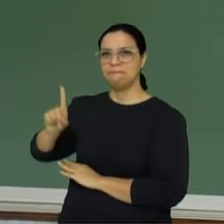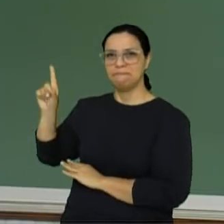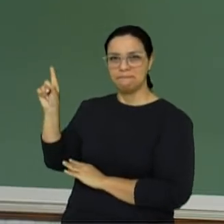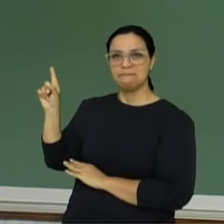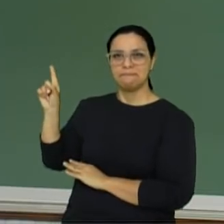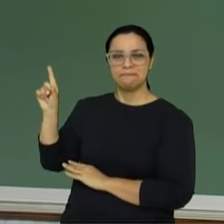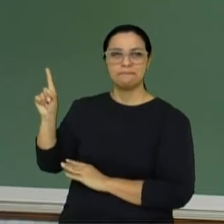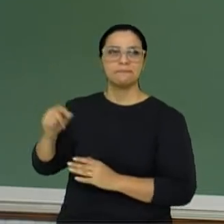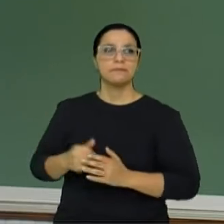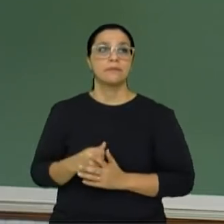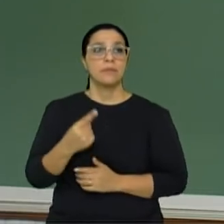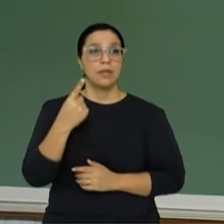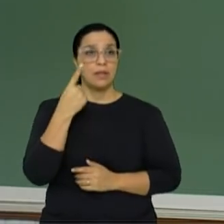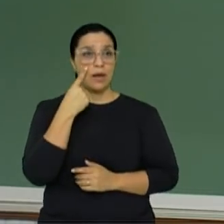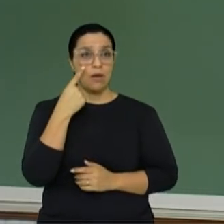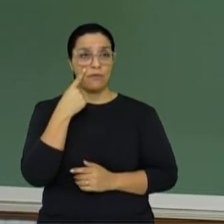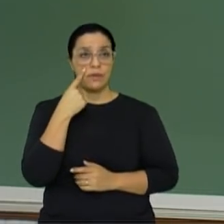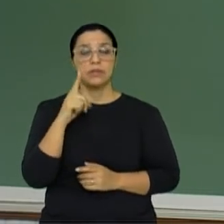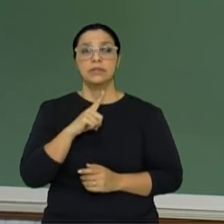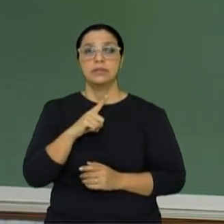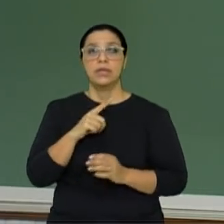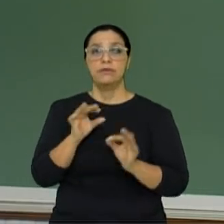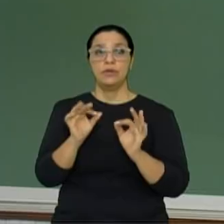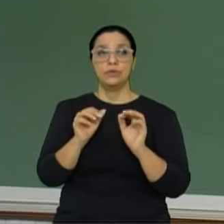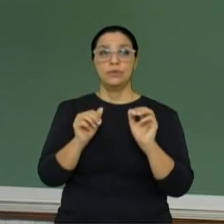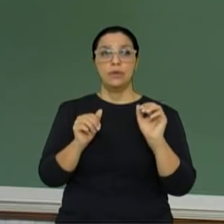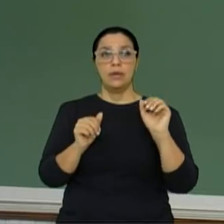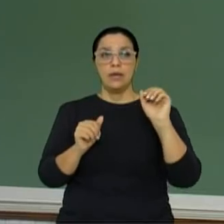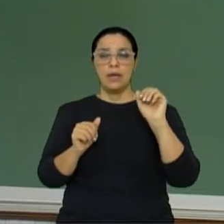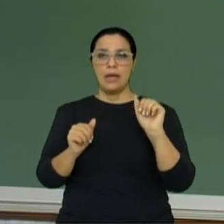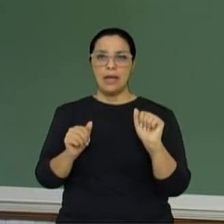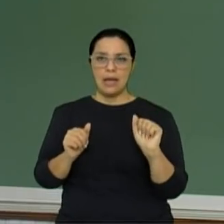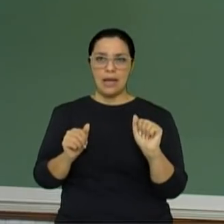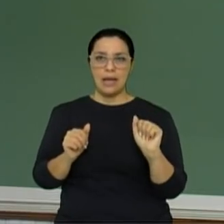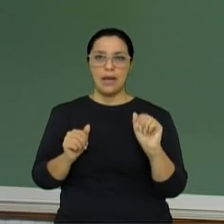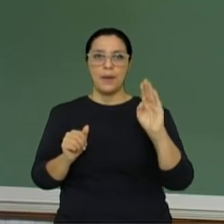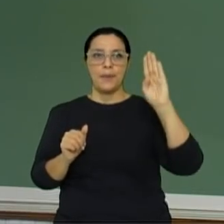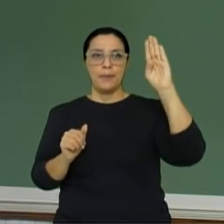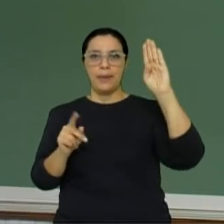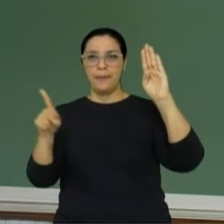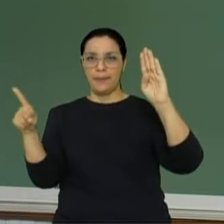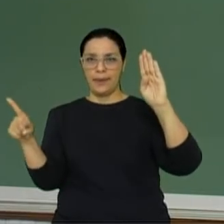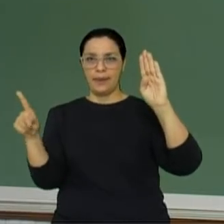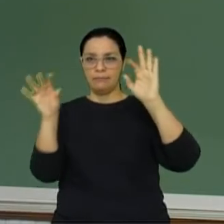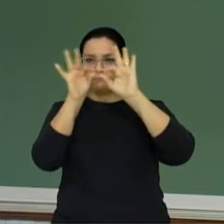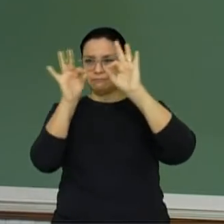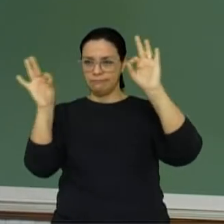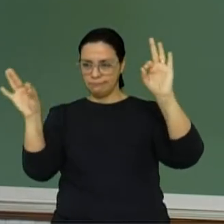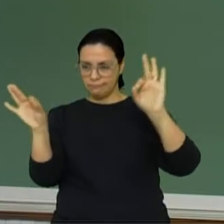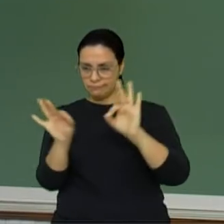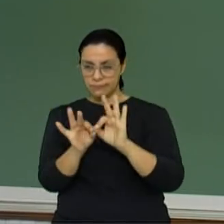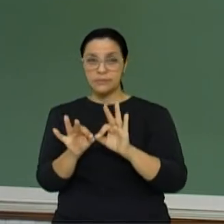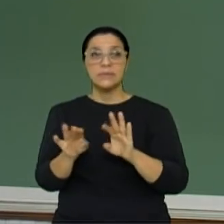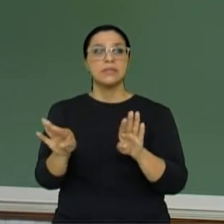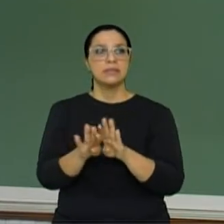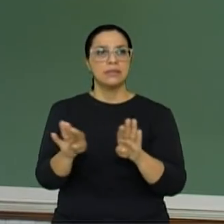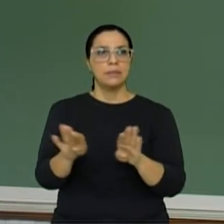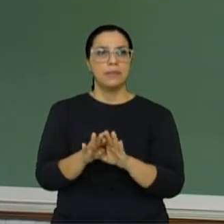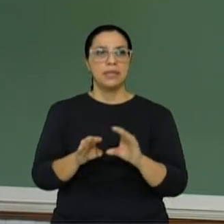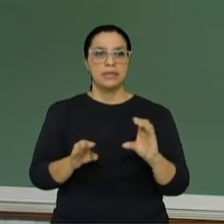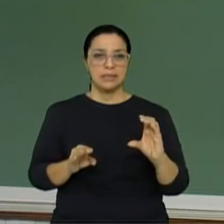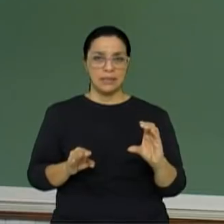Olha só. Os triângulos que eu enxergo aqui são os triângulos ABP, né? Que está aqui, é o triângulo menor, e o